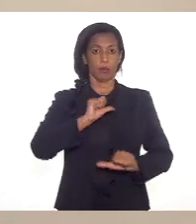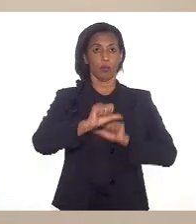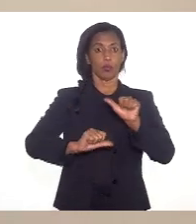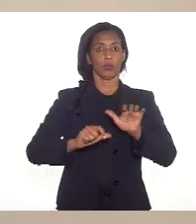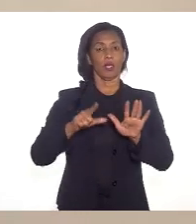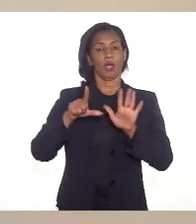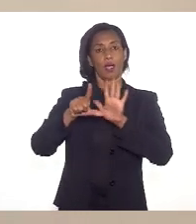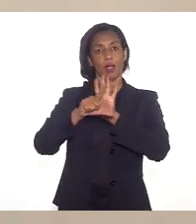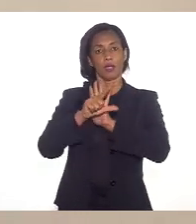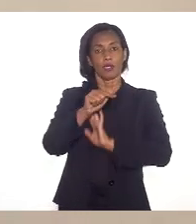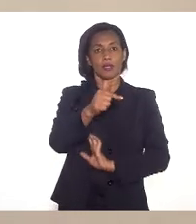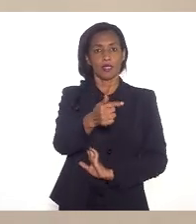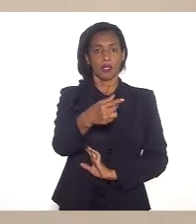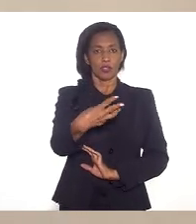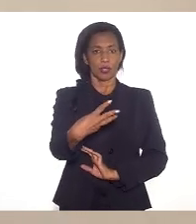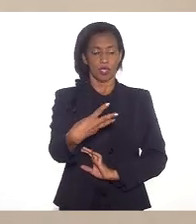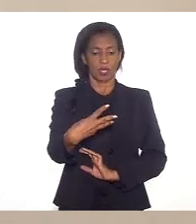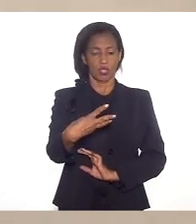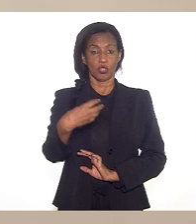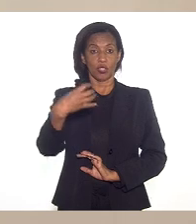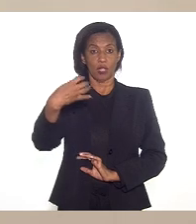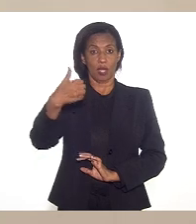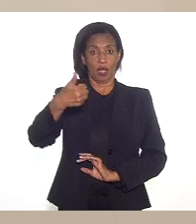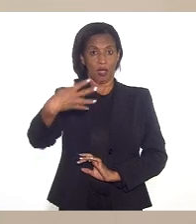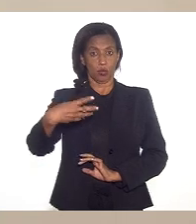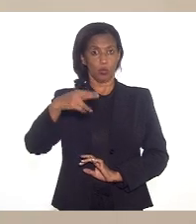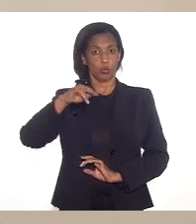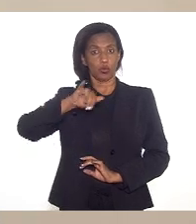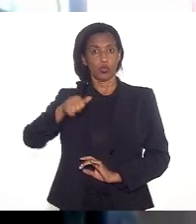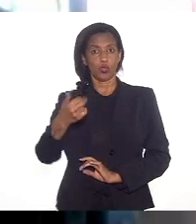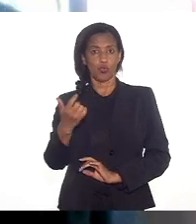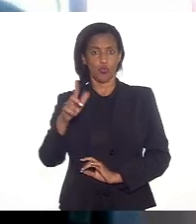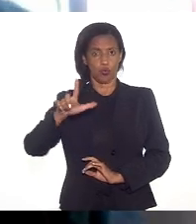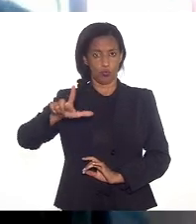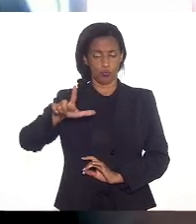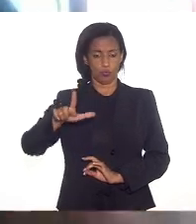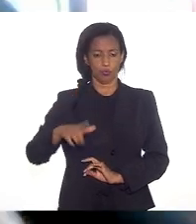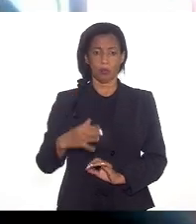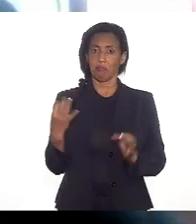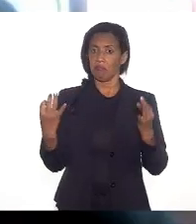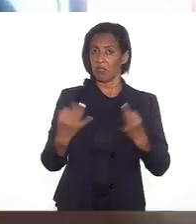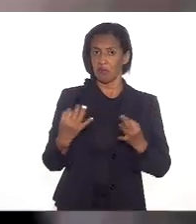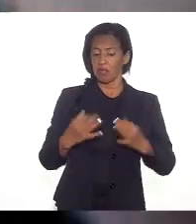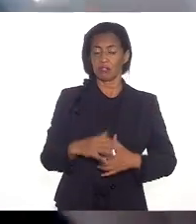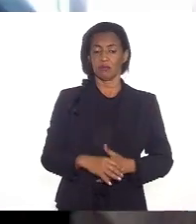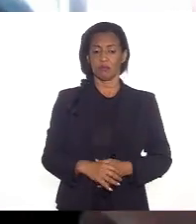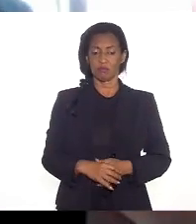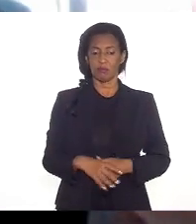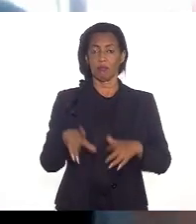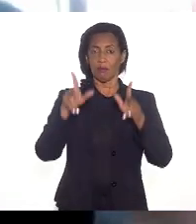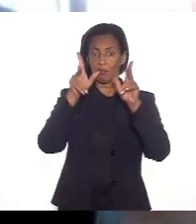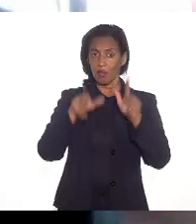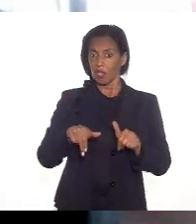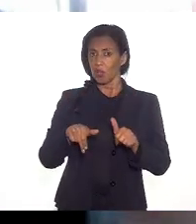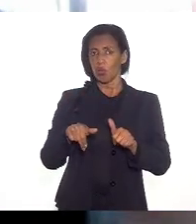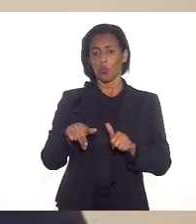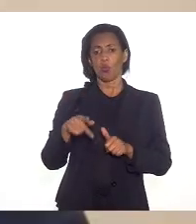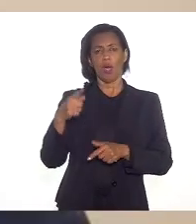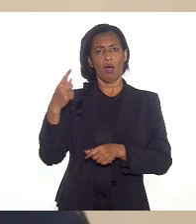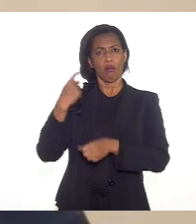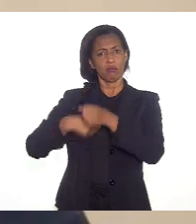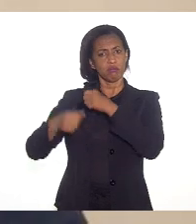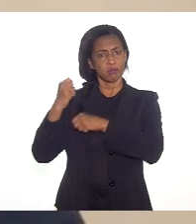lei 7382, de 14 de julho. Perfeito. É a mesma coisa que a gente fez com a anterior. Mesma coisa que fizemos